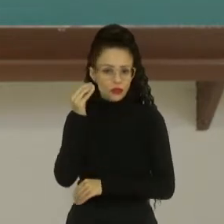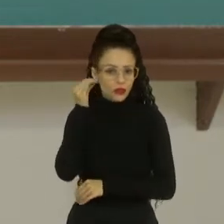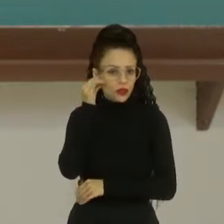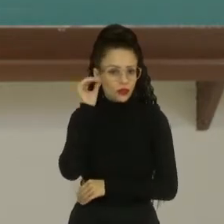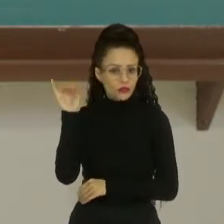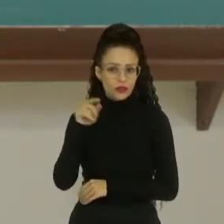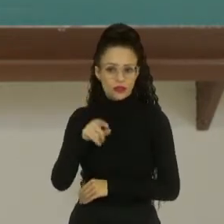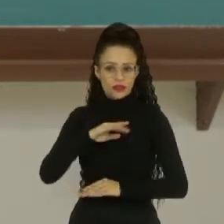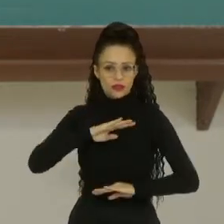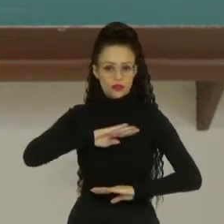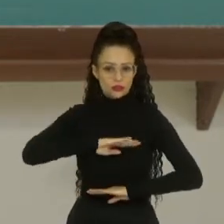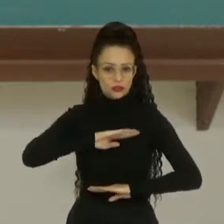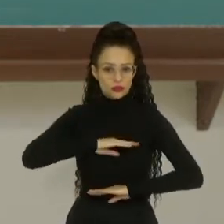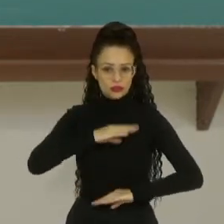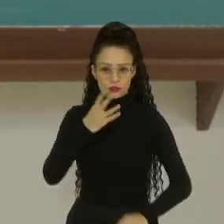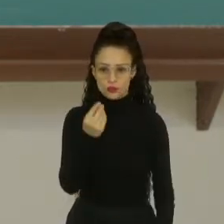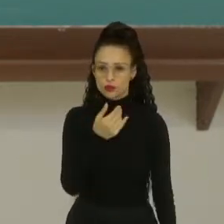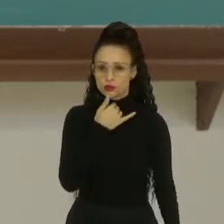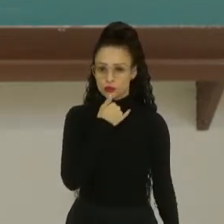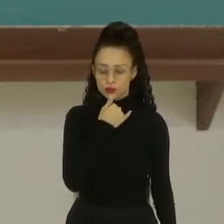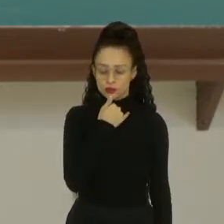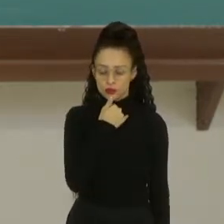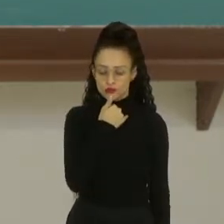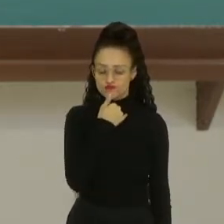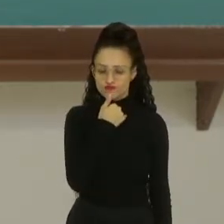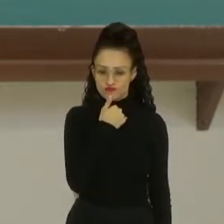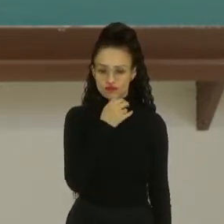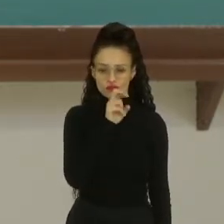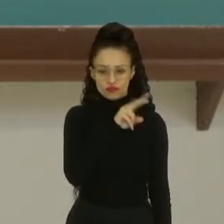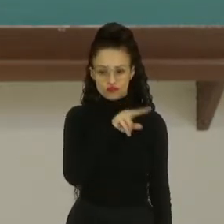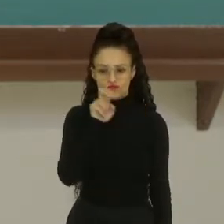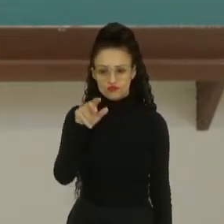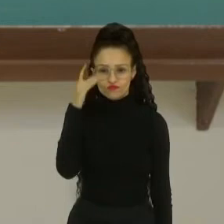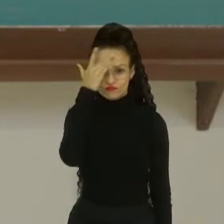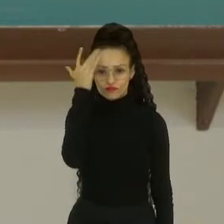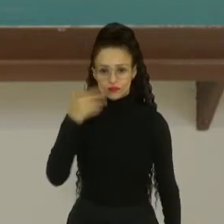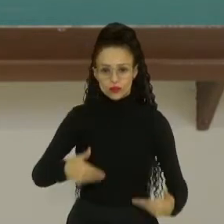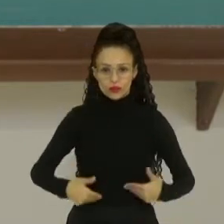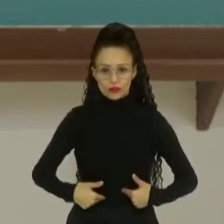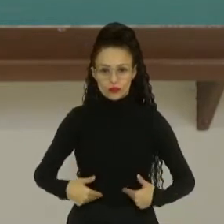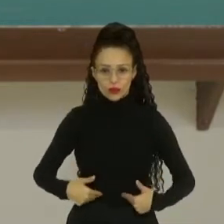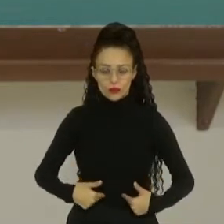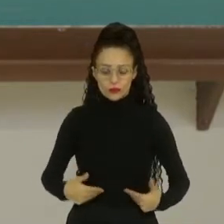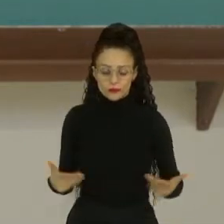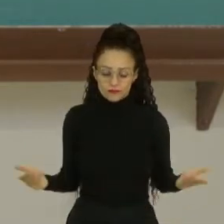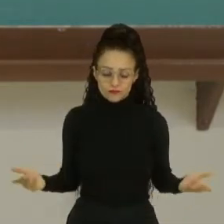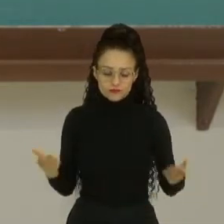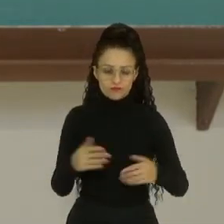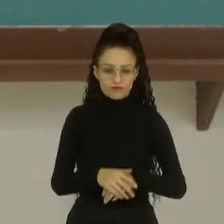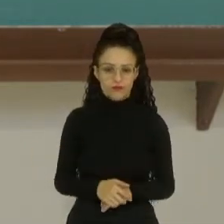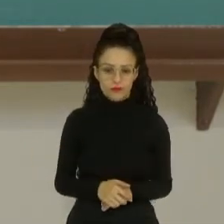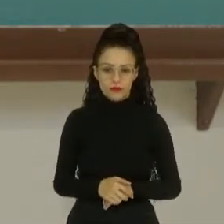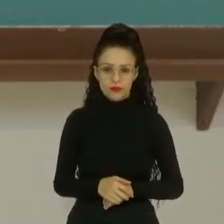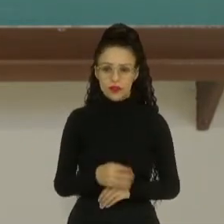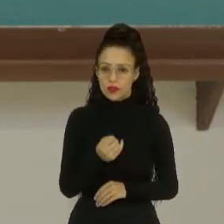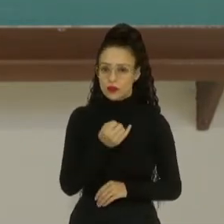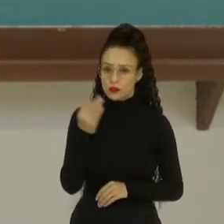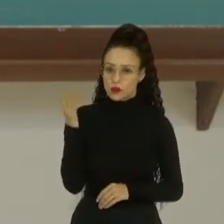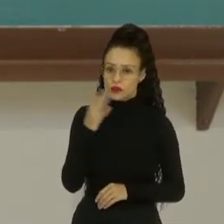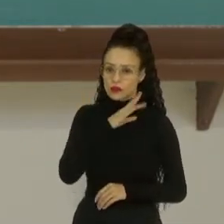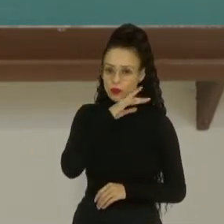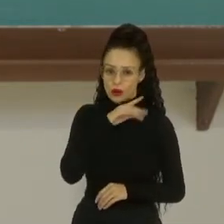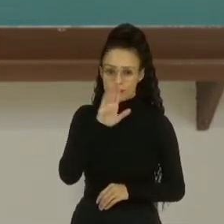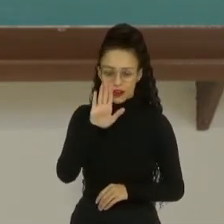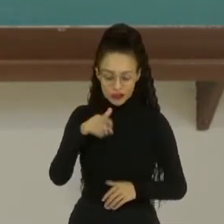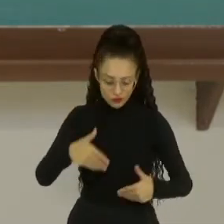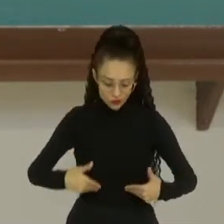evitar essa situação que é muito triste, né? Que vê pessoas passando fome por aí, né? Tantas coisas são ruins, mas a